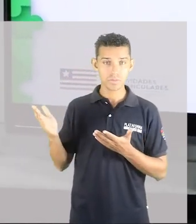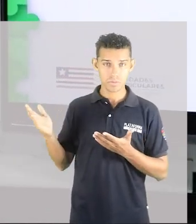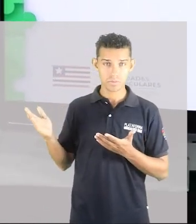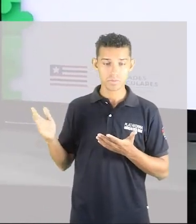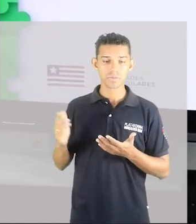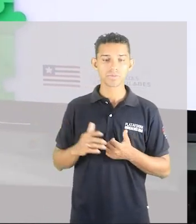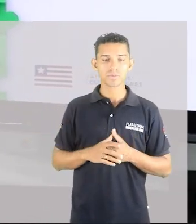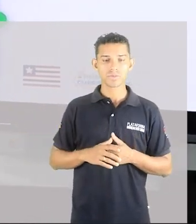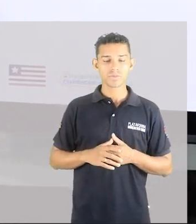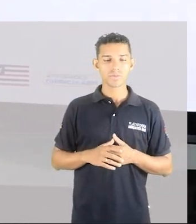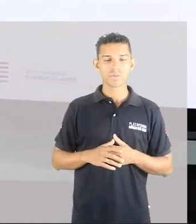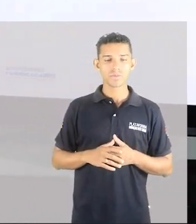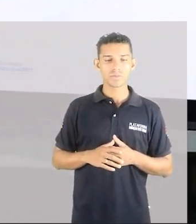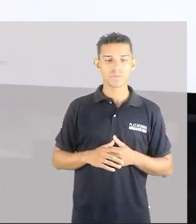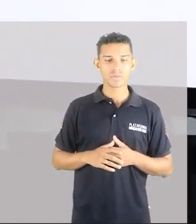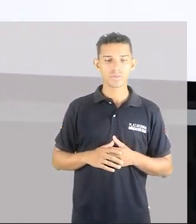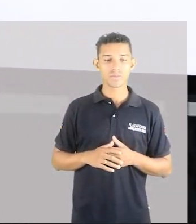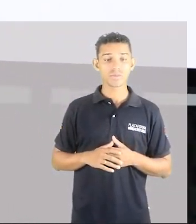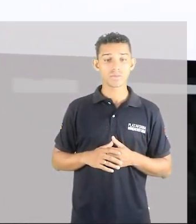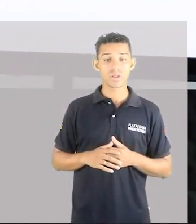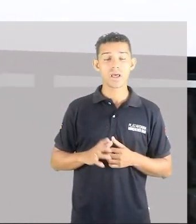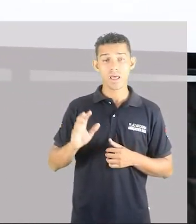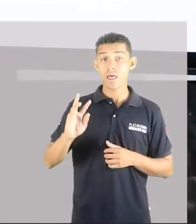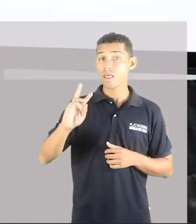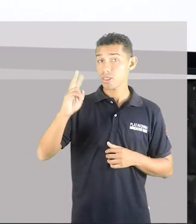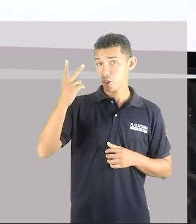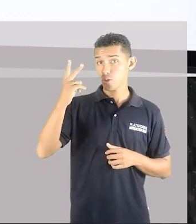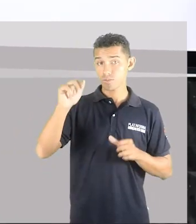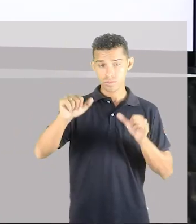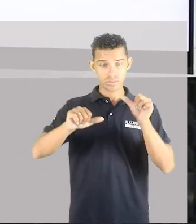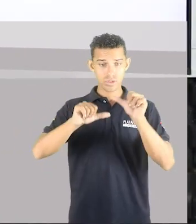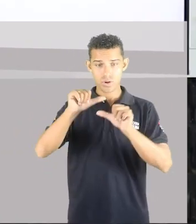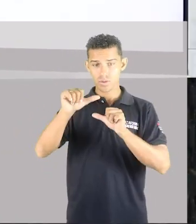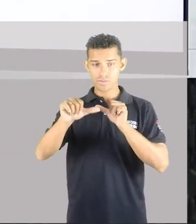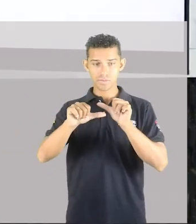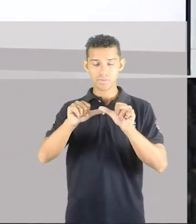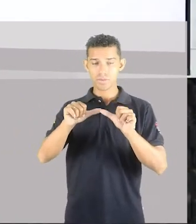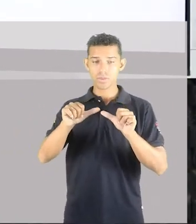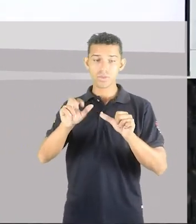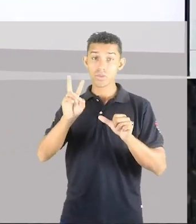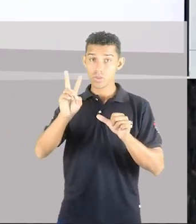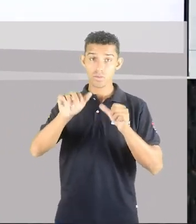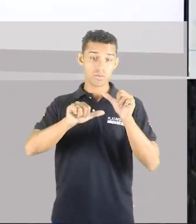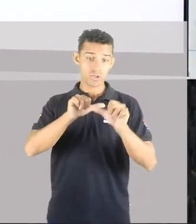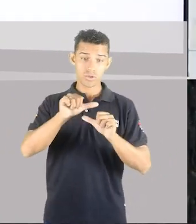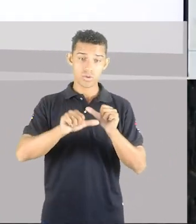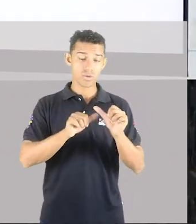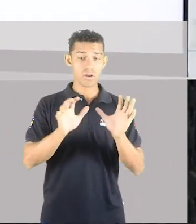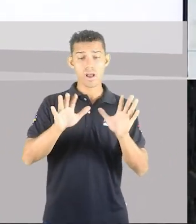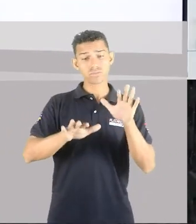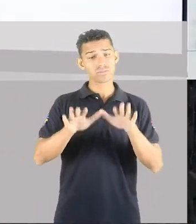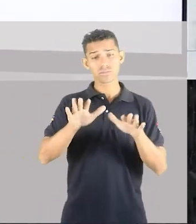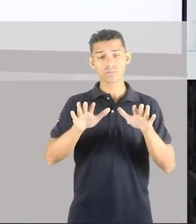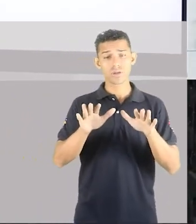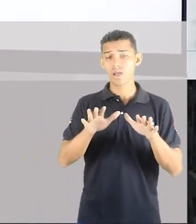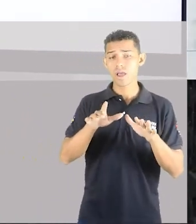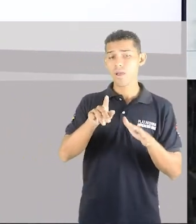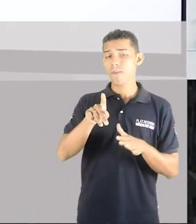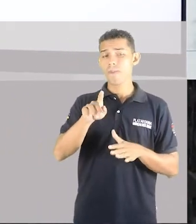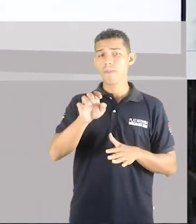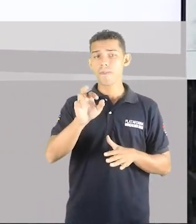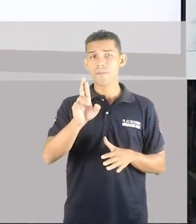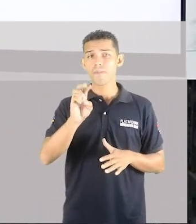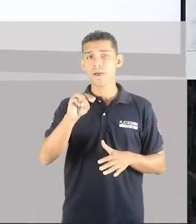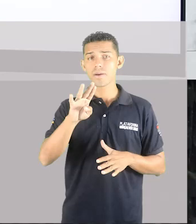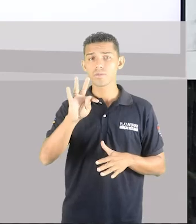Tranquilidade até aqui. Beleza? Então, isso é uma dupla troca. Ou, tem gente que chama de permutação também,